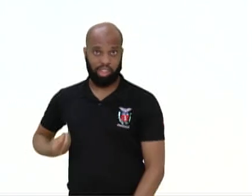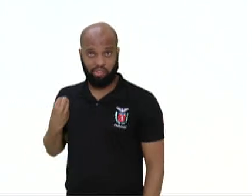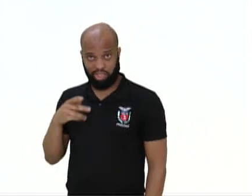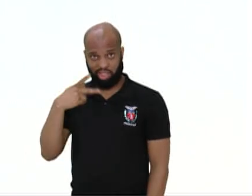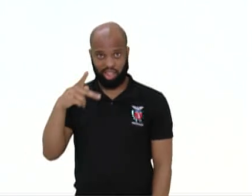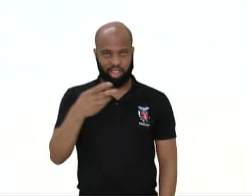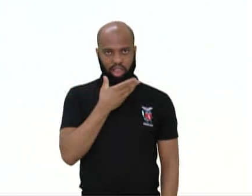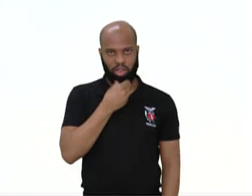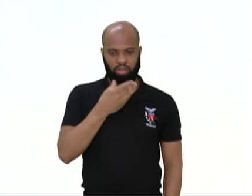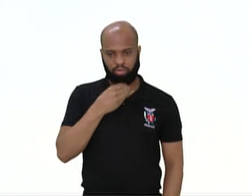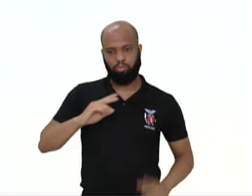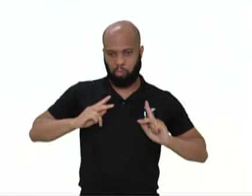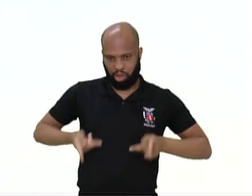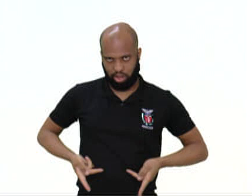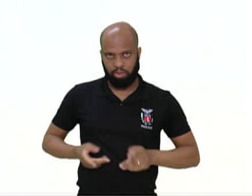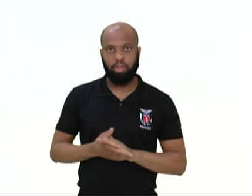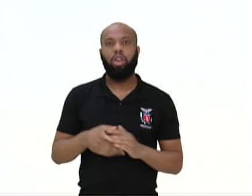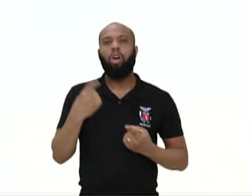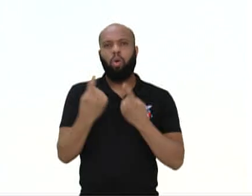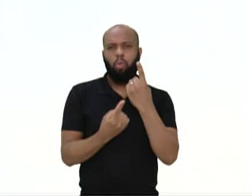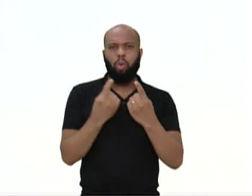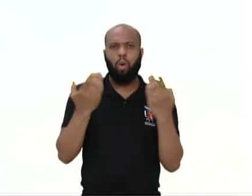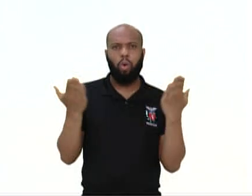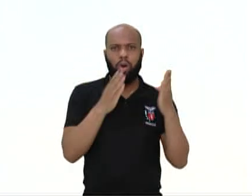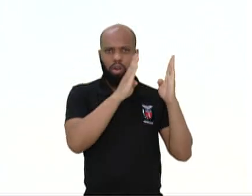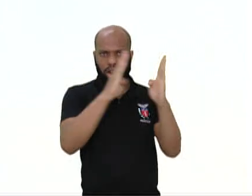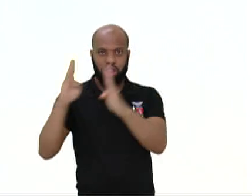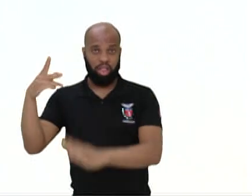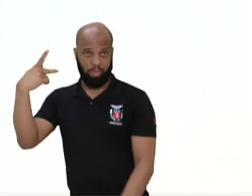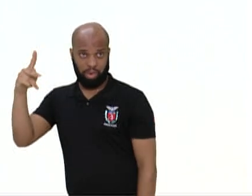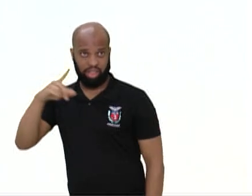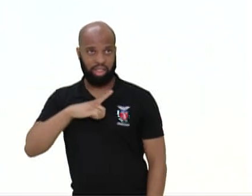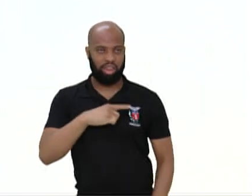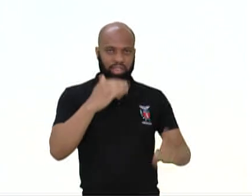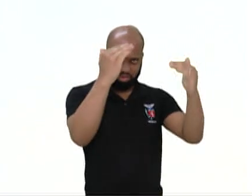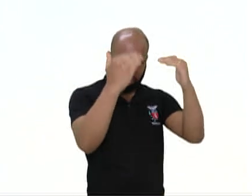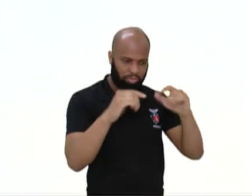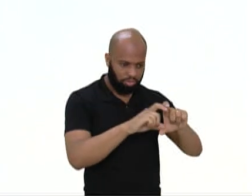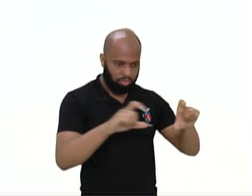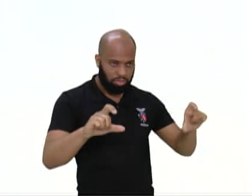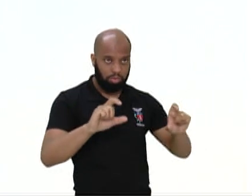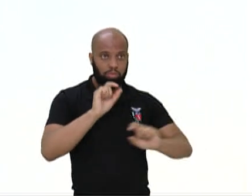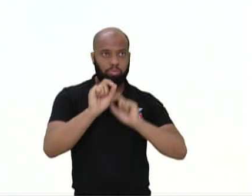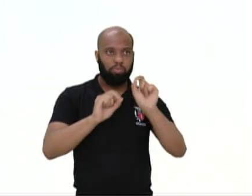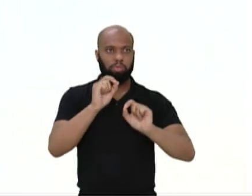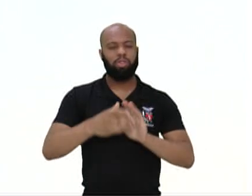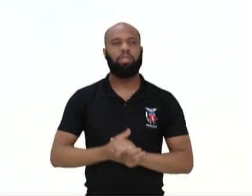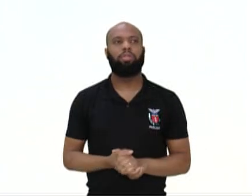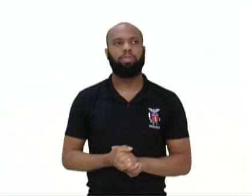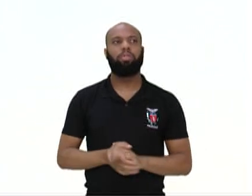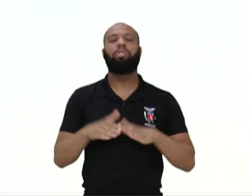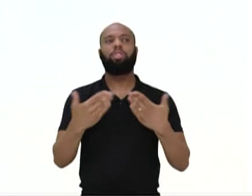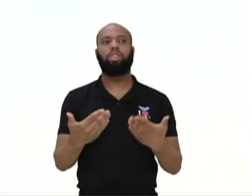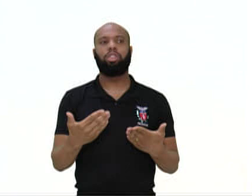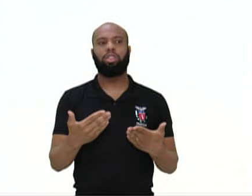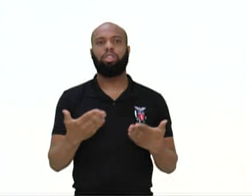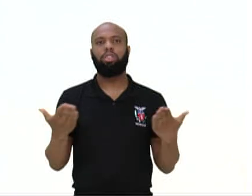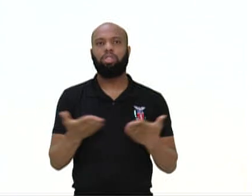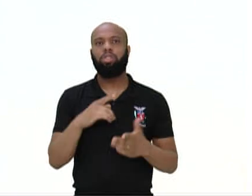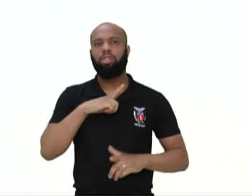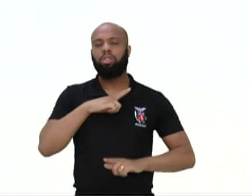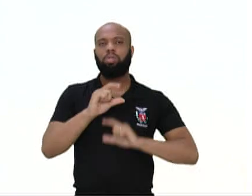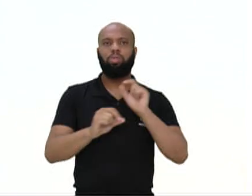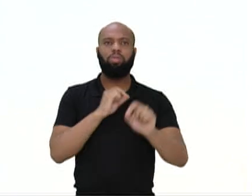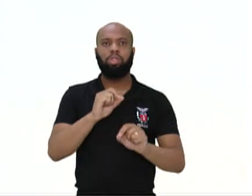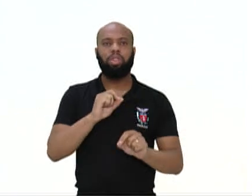del hombre. Qual etapa da vida del hombre a estrofa abaixo representa? Então, esta